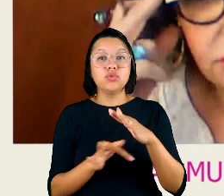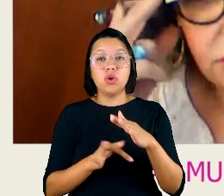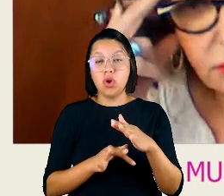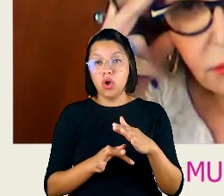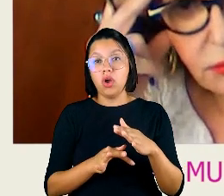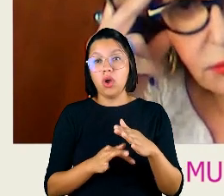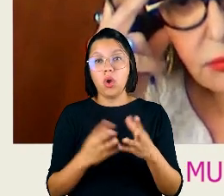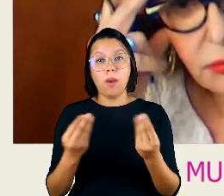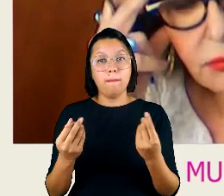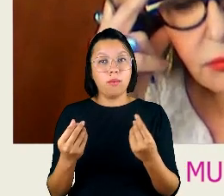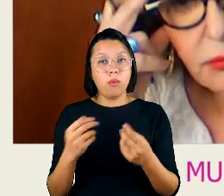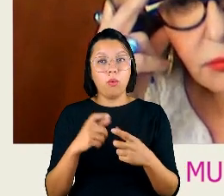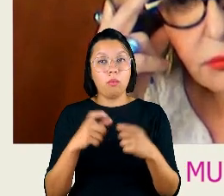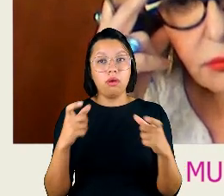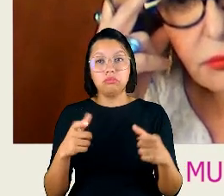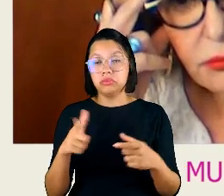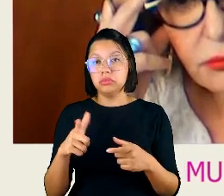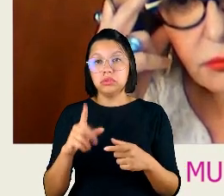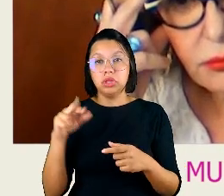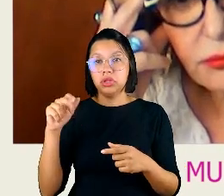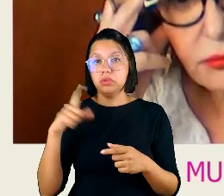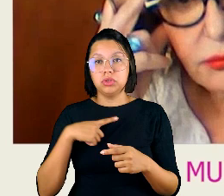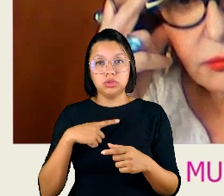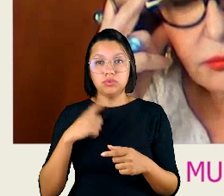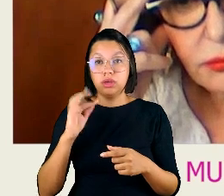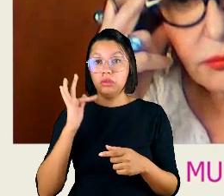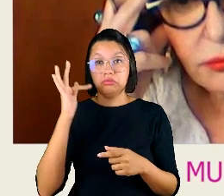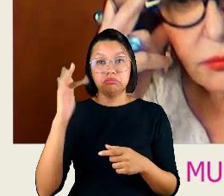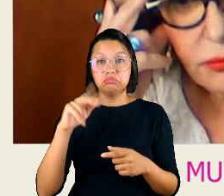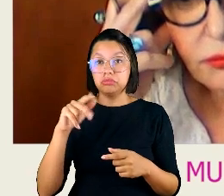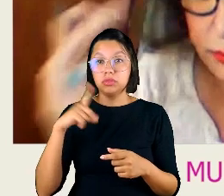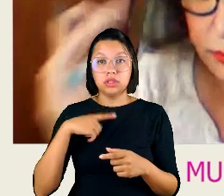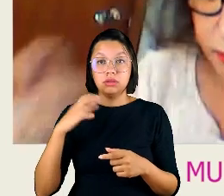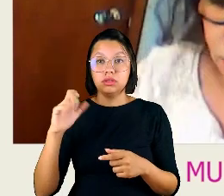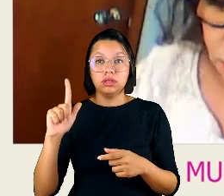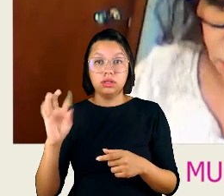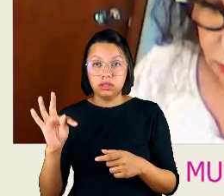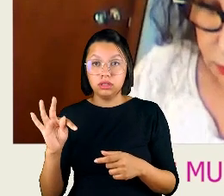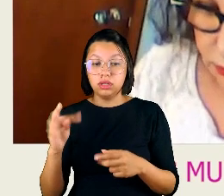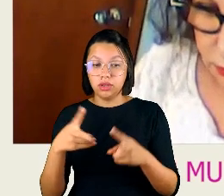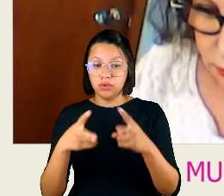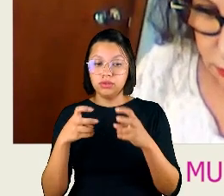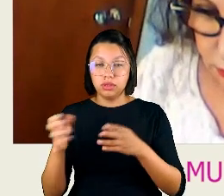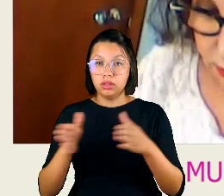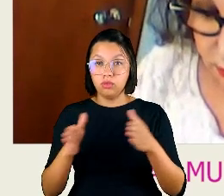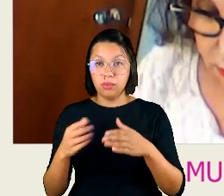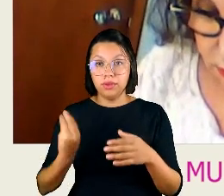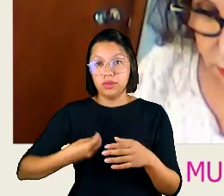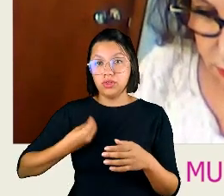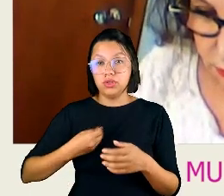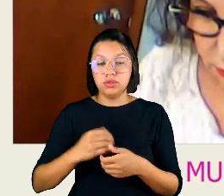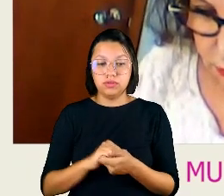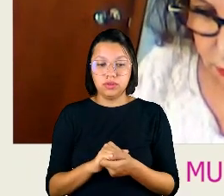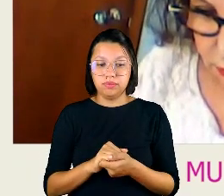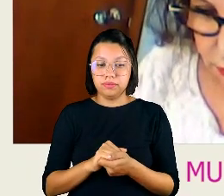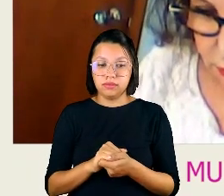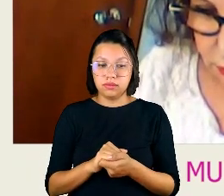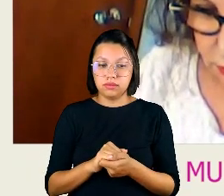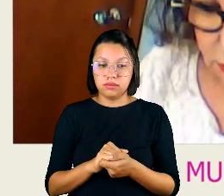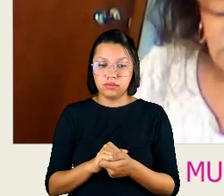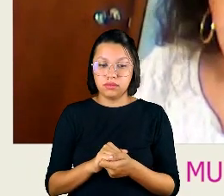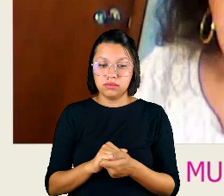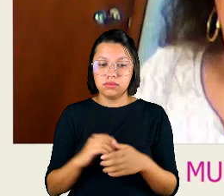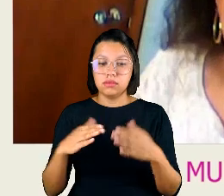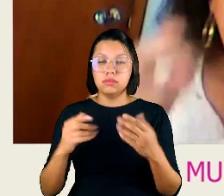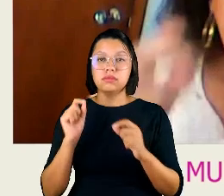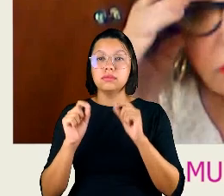nunca tiveram, nunca terão CLT, considerando o momento que a gente vive, né? Então, o que significa ter